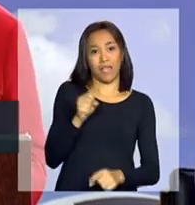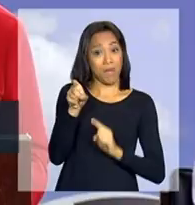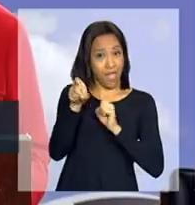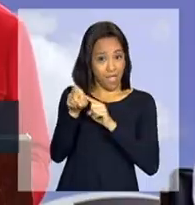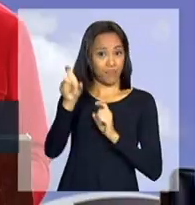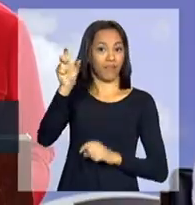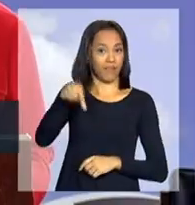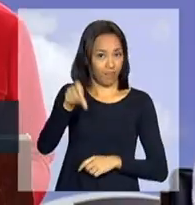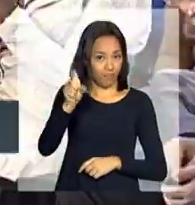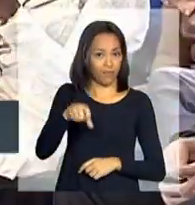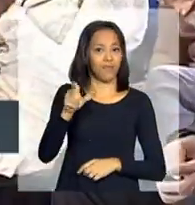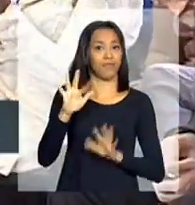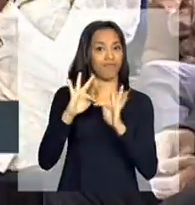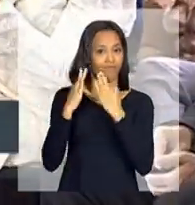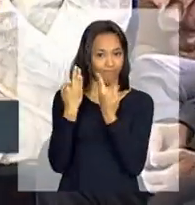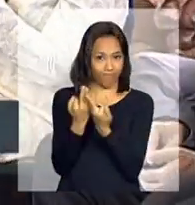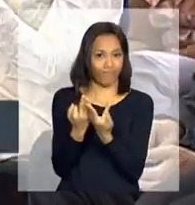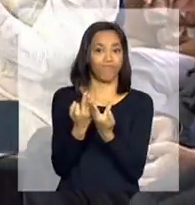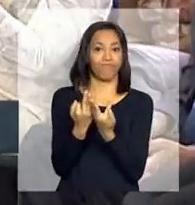cartão